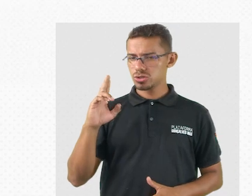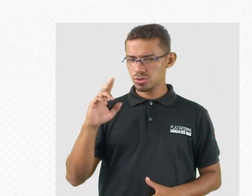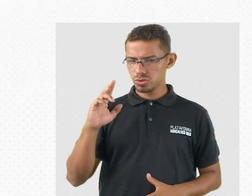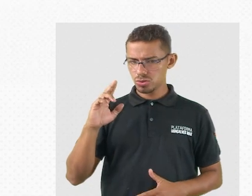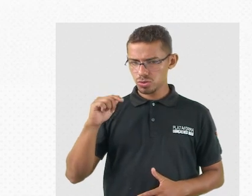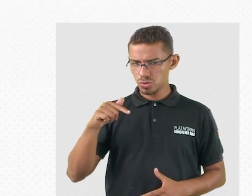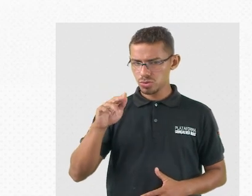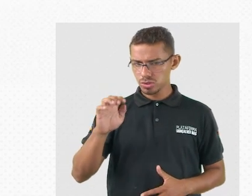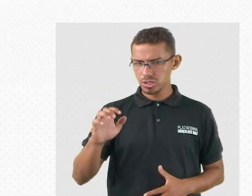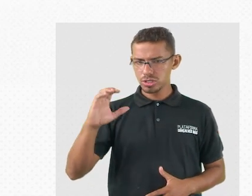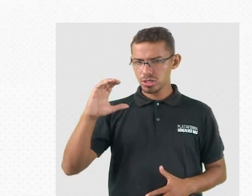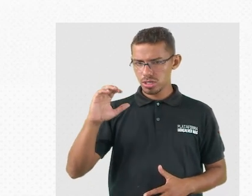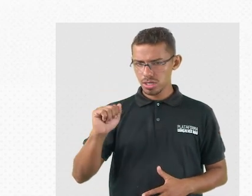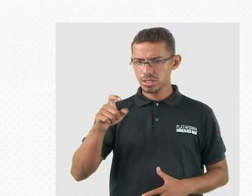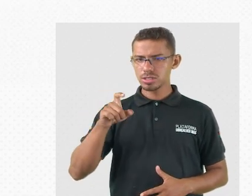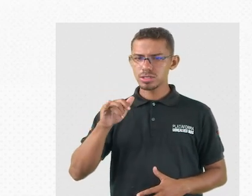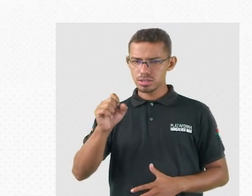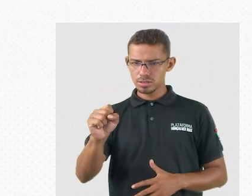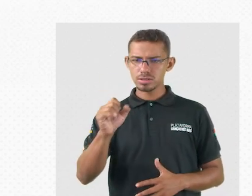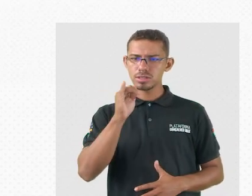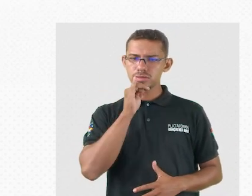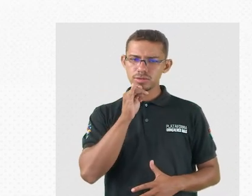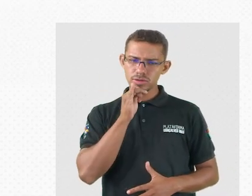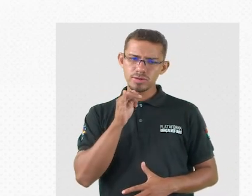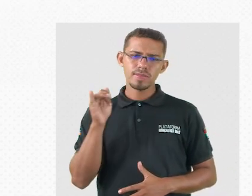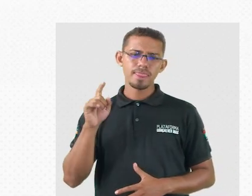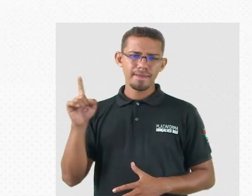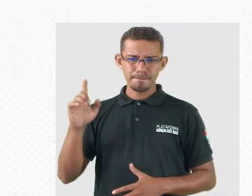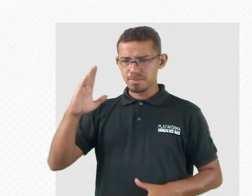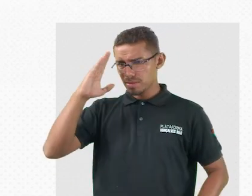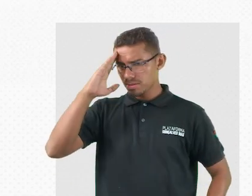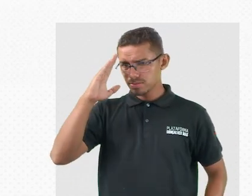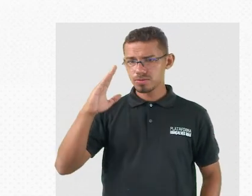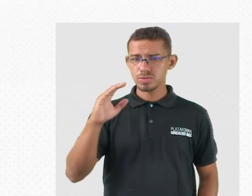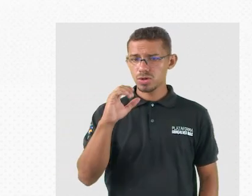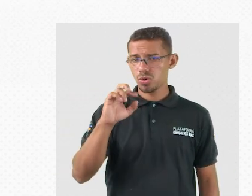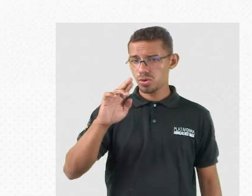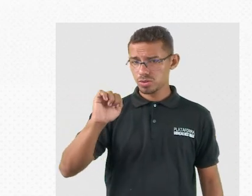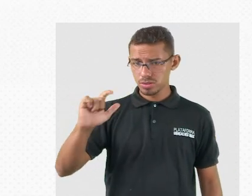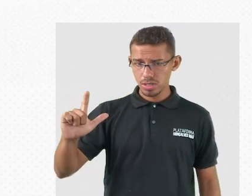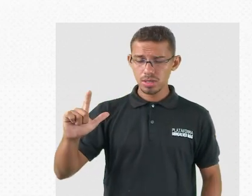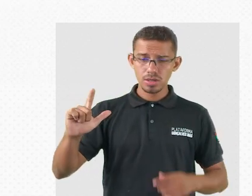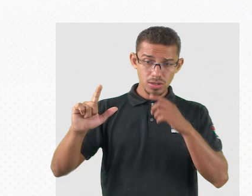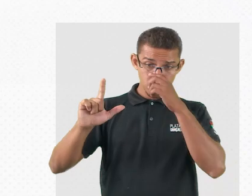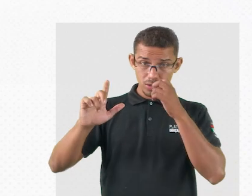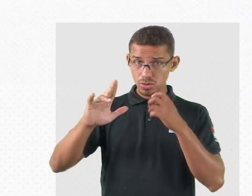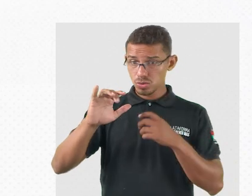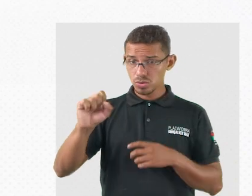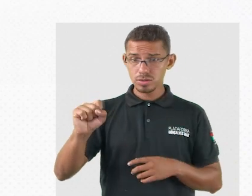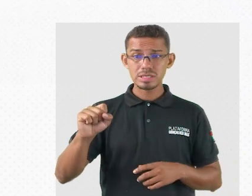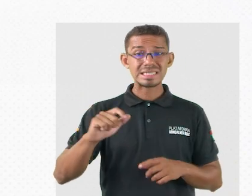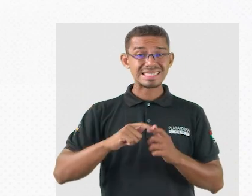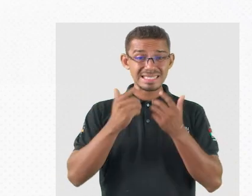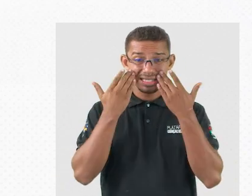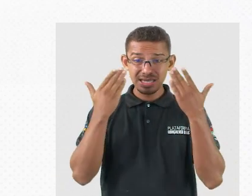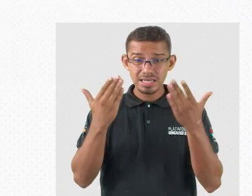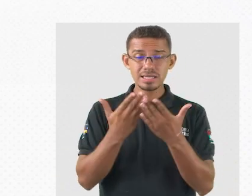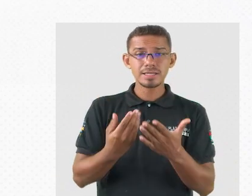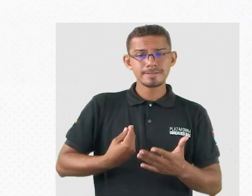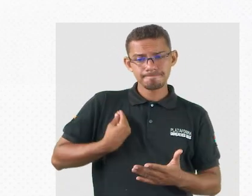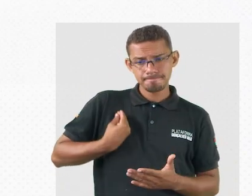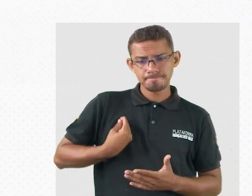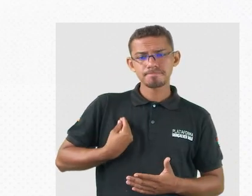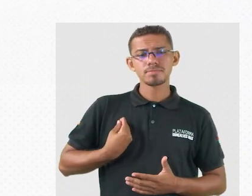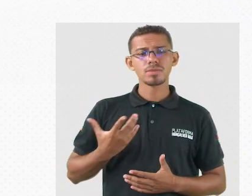enquanto intervém toda a balaiada. Então, essa intervenção militar, então, o Coronel Luiz Alves de Lima foi destacado para estar, então,